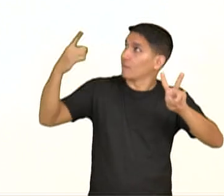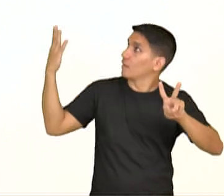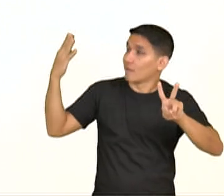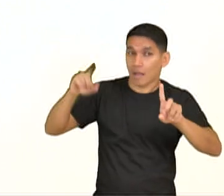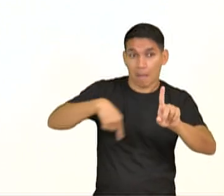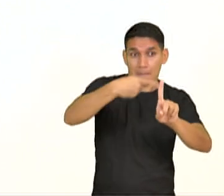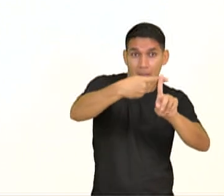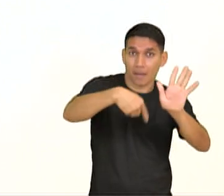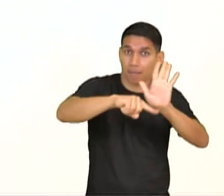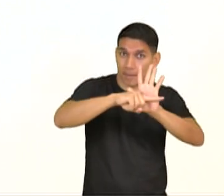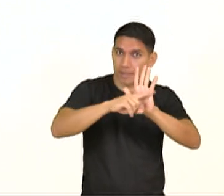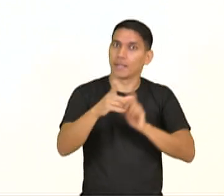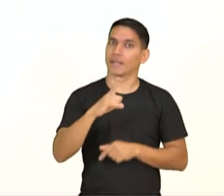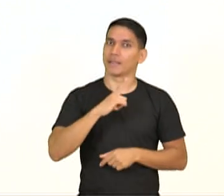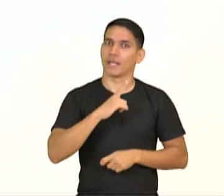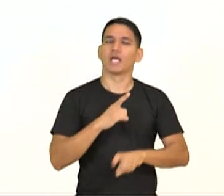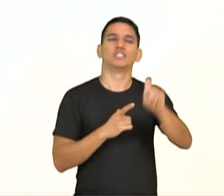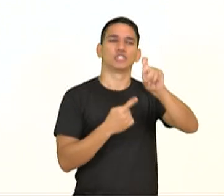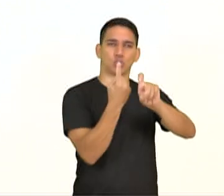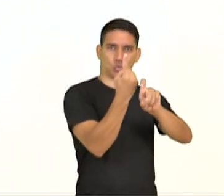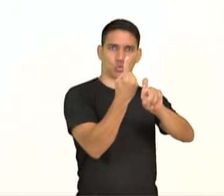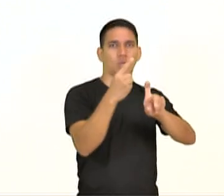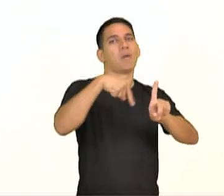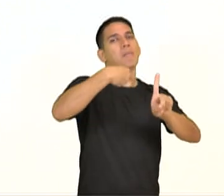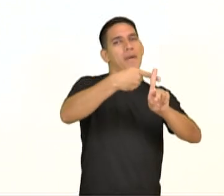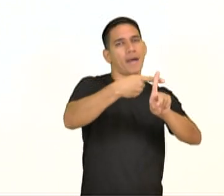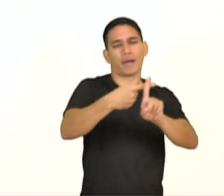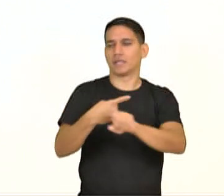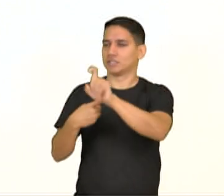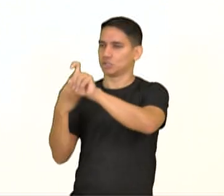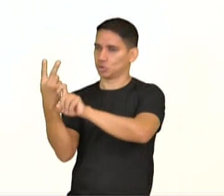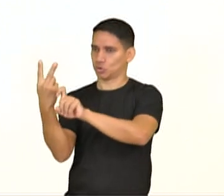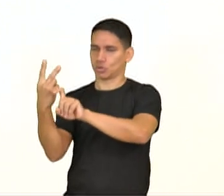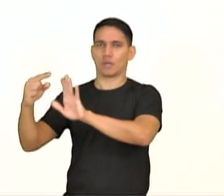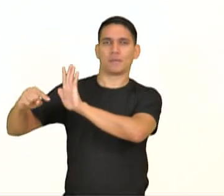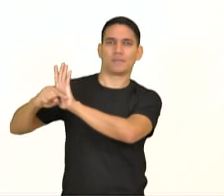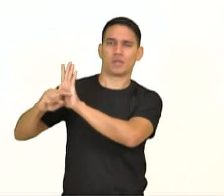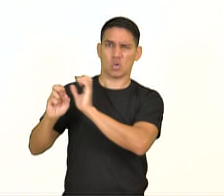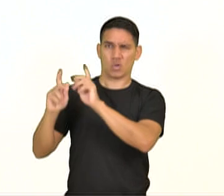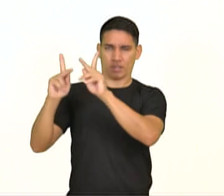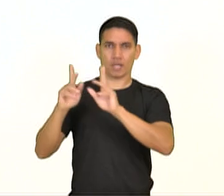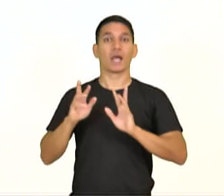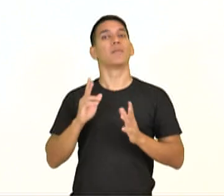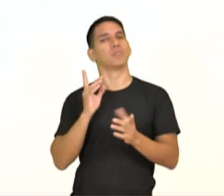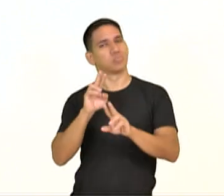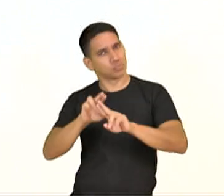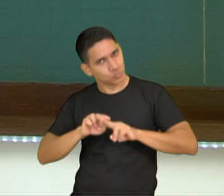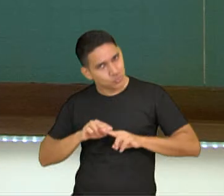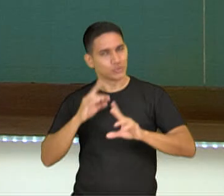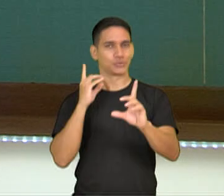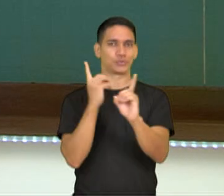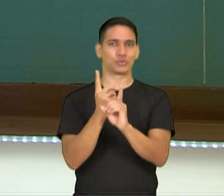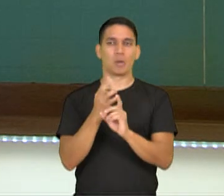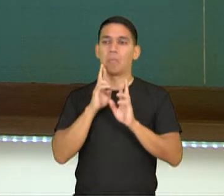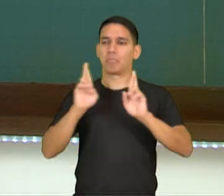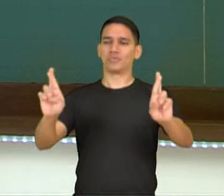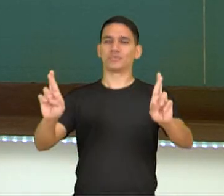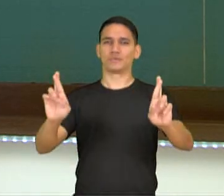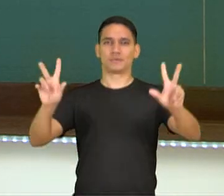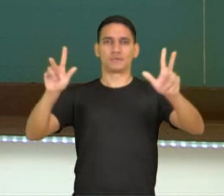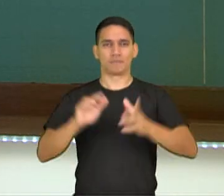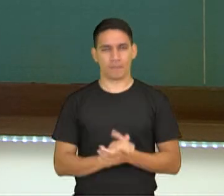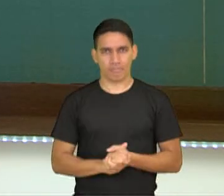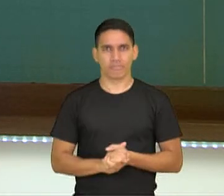vamos fazer isso para o mais e para o menos, tá? Assim que a gente encontra os dois valores. Então, vai ficar menos